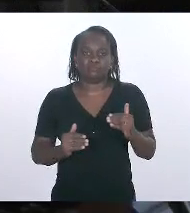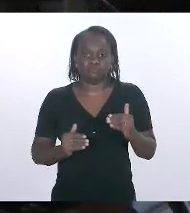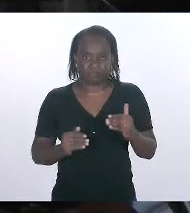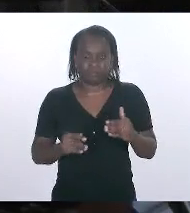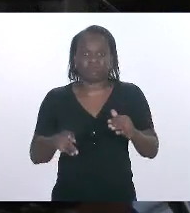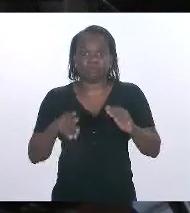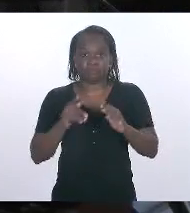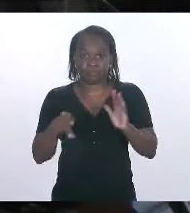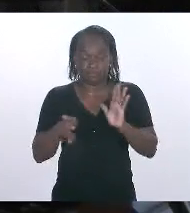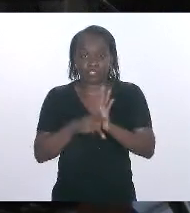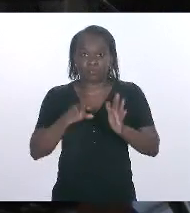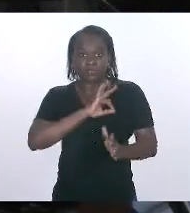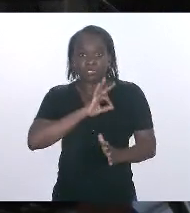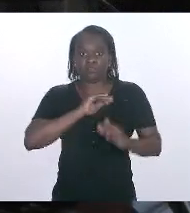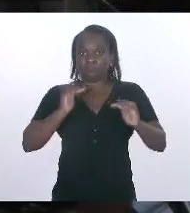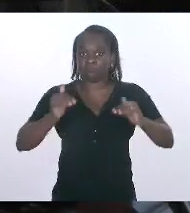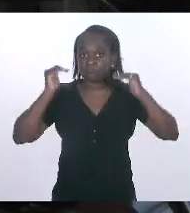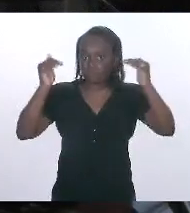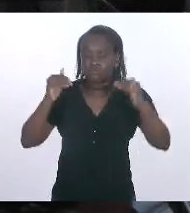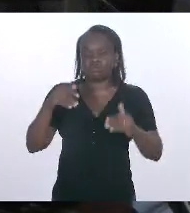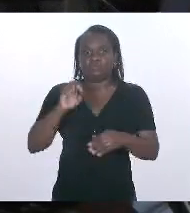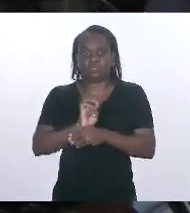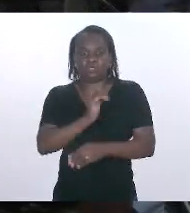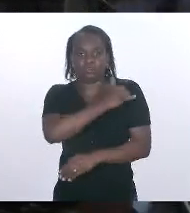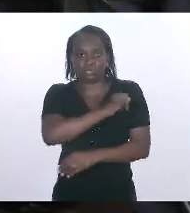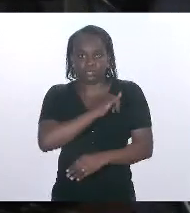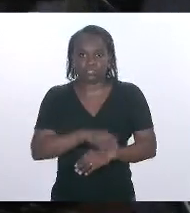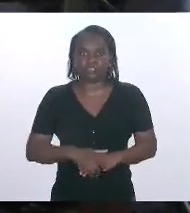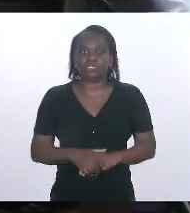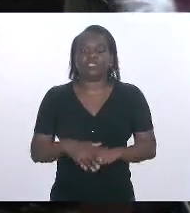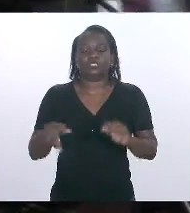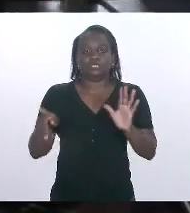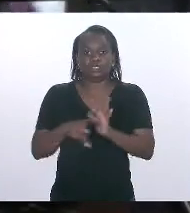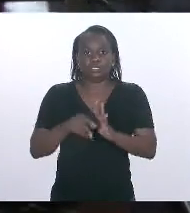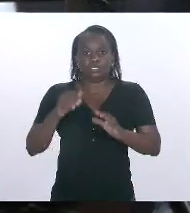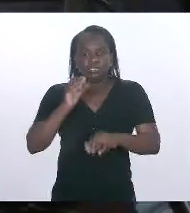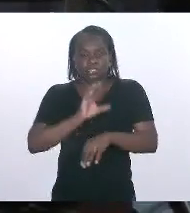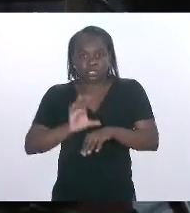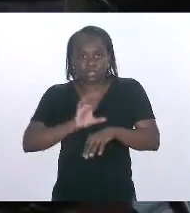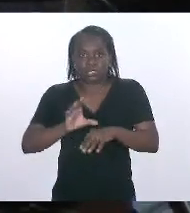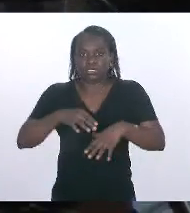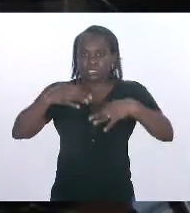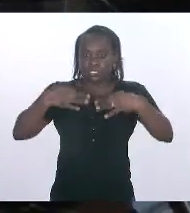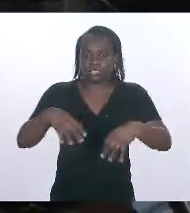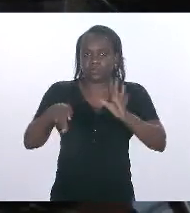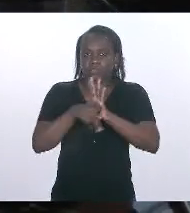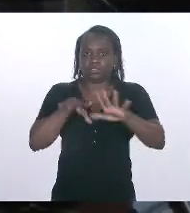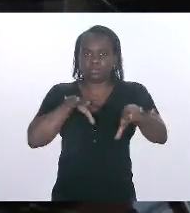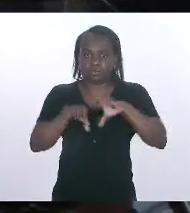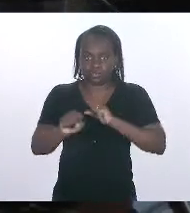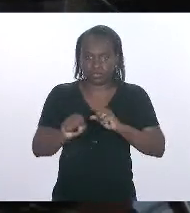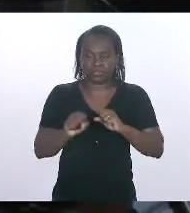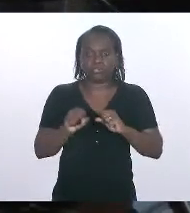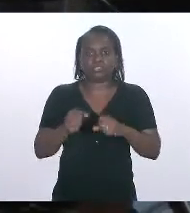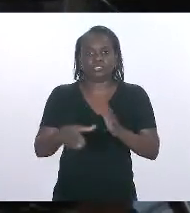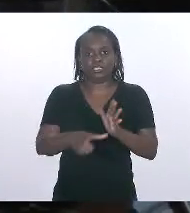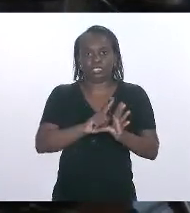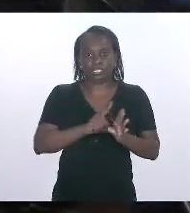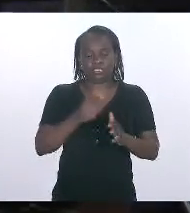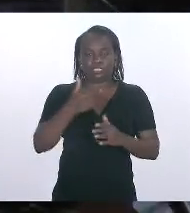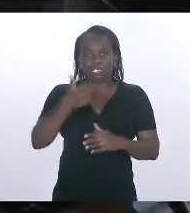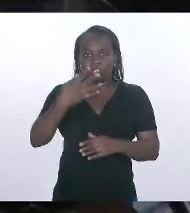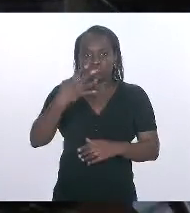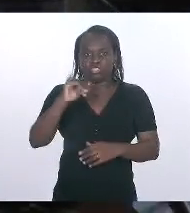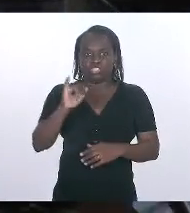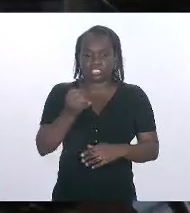da promoção dos policiais militares do Estado do Rio de Janeiro, oriundos dos cursos regulares de formação, promovido antes de 14 de janeiro